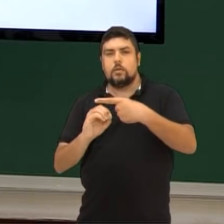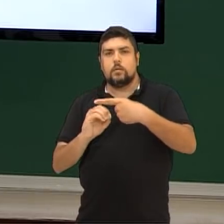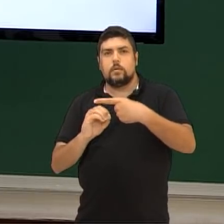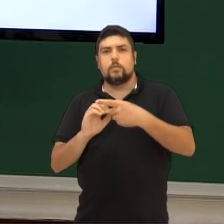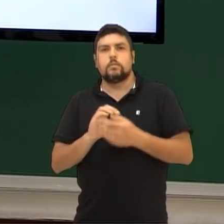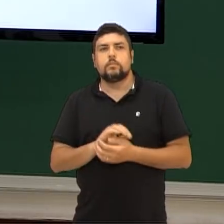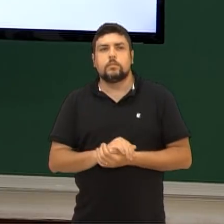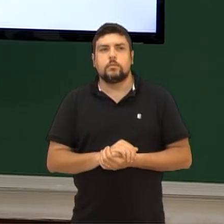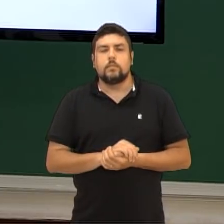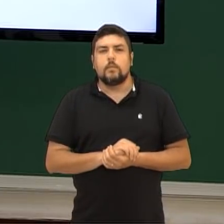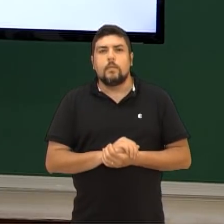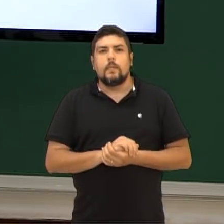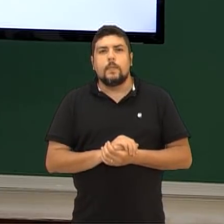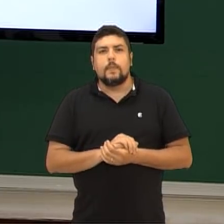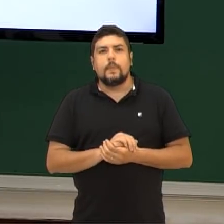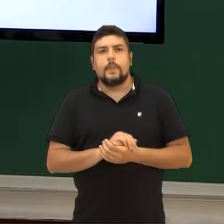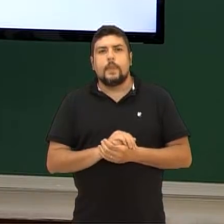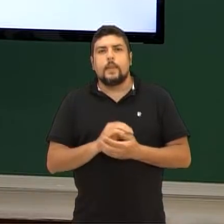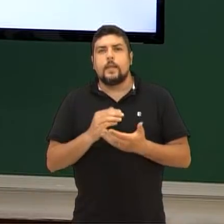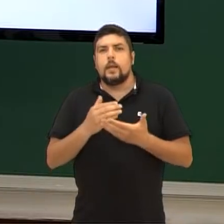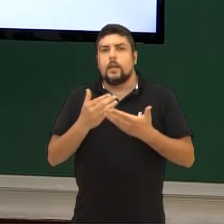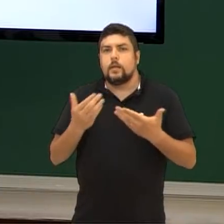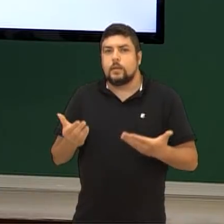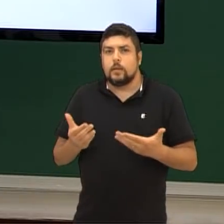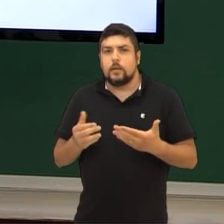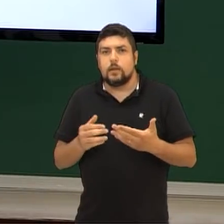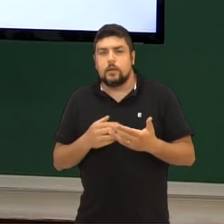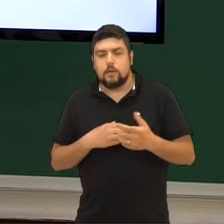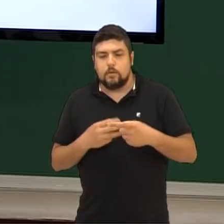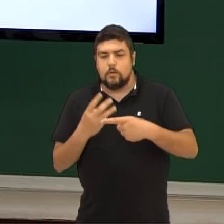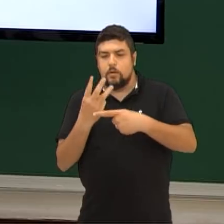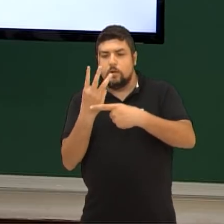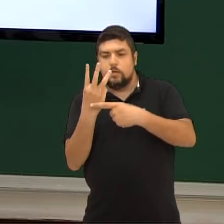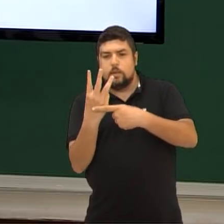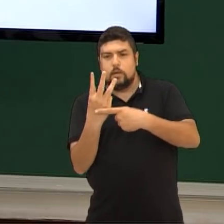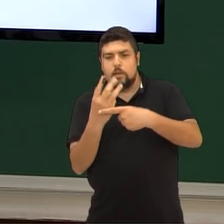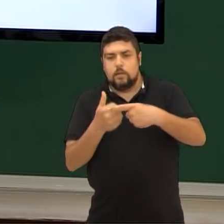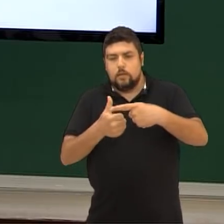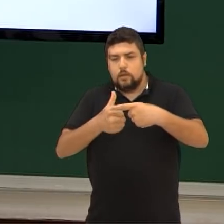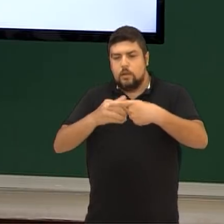A razão é de 3 para 10, ou seja, a